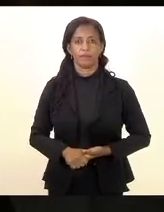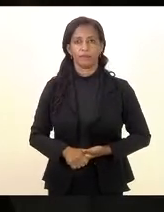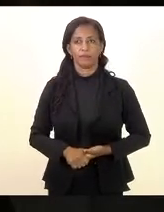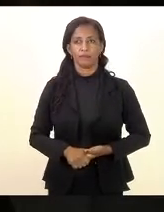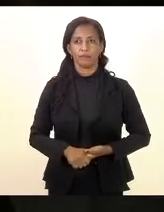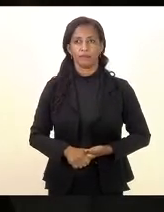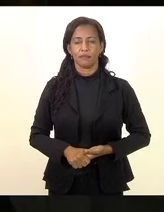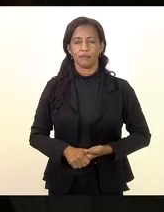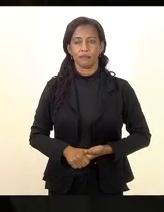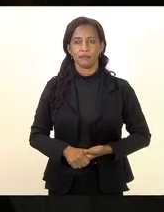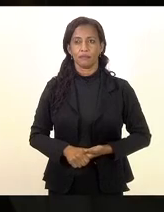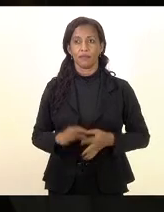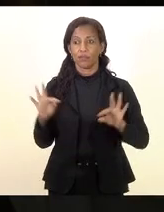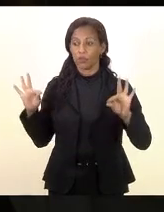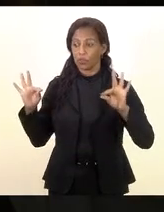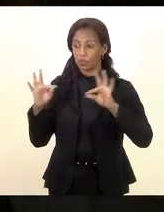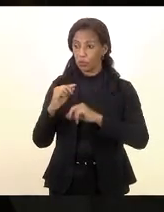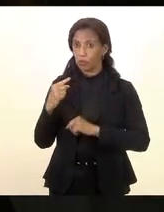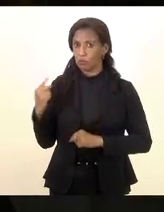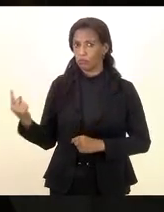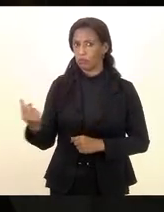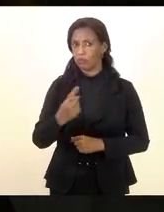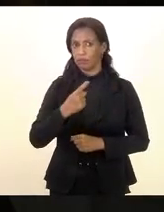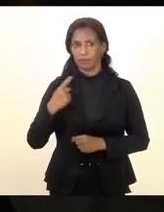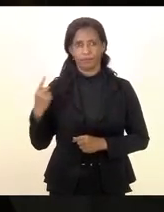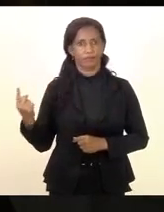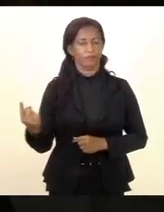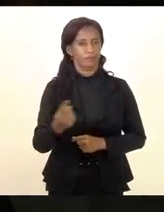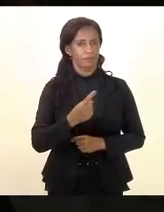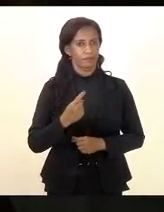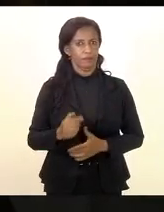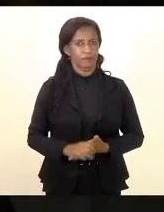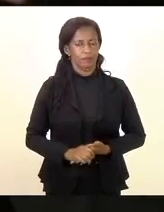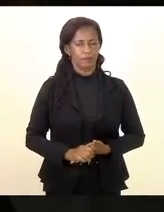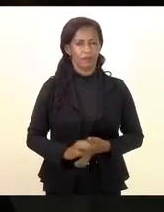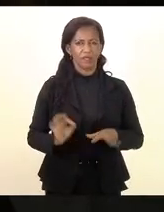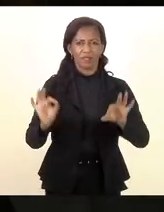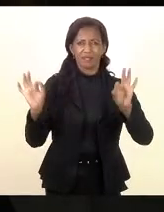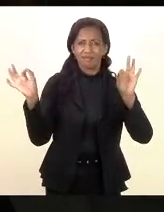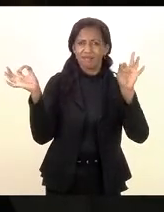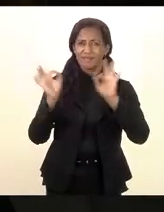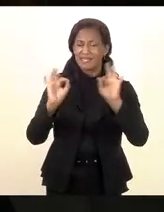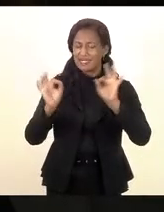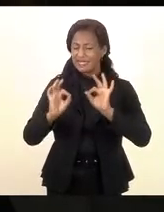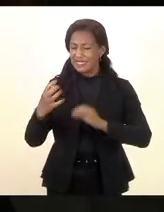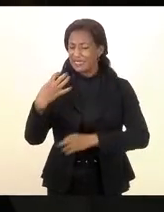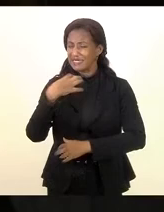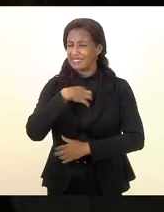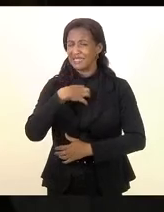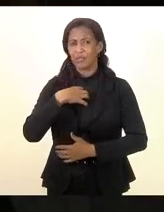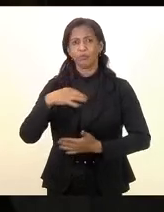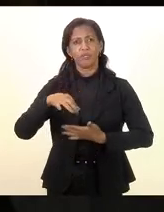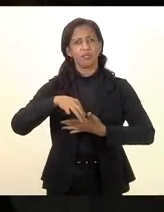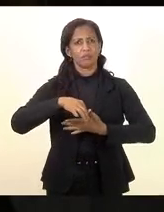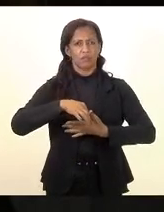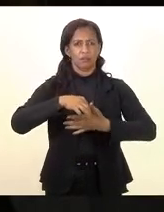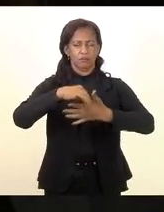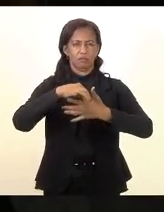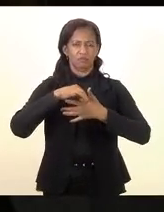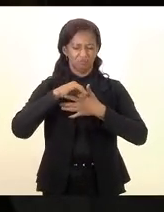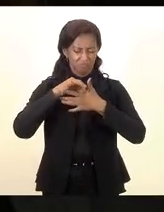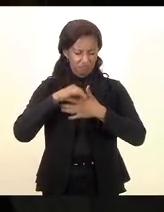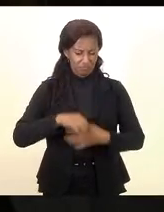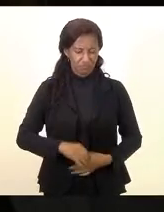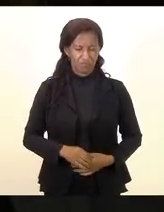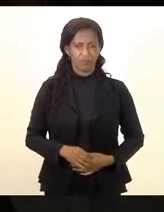uma constatação de todos nós ninguém mais se sente representado e